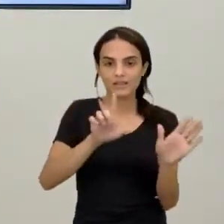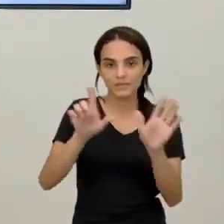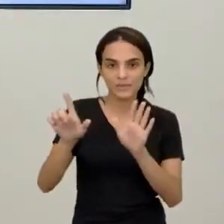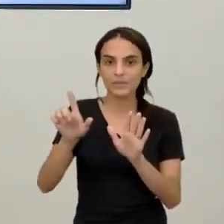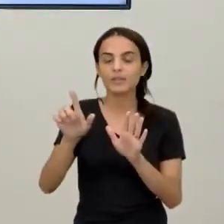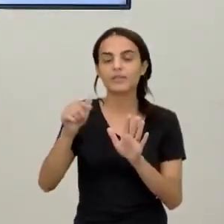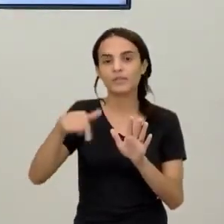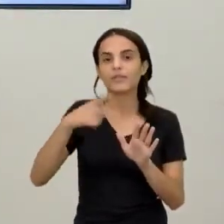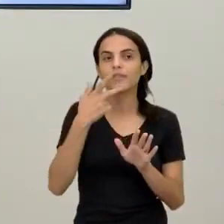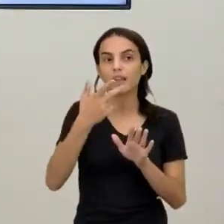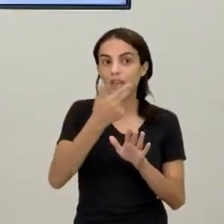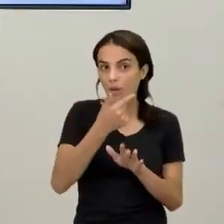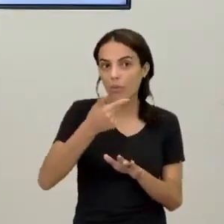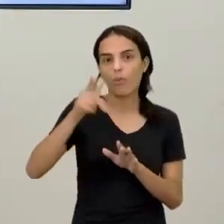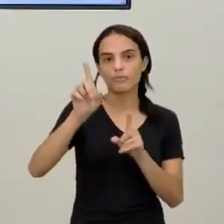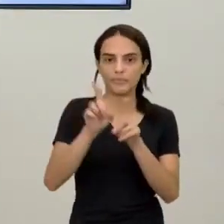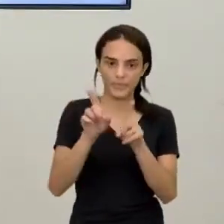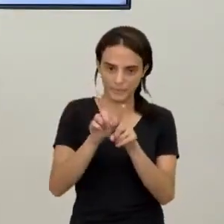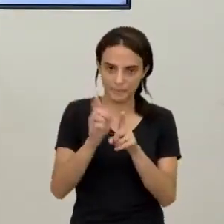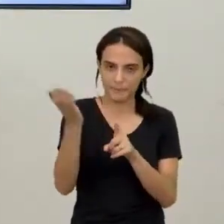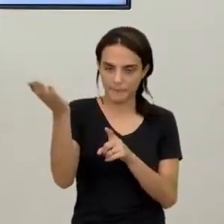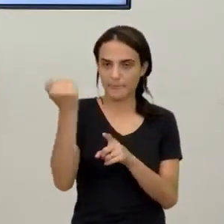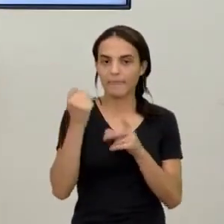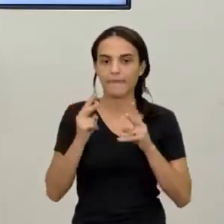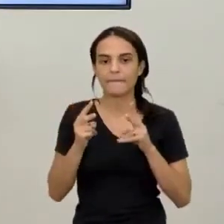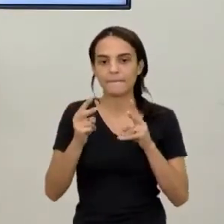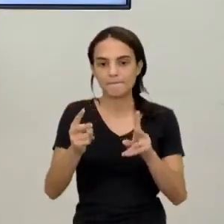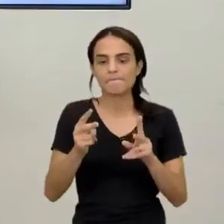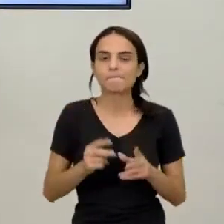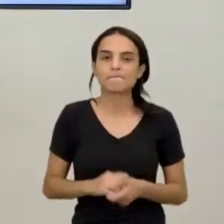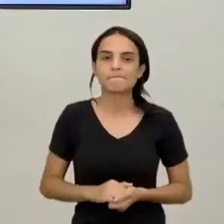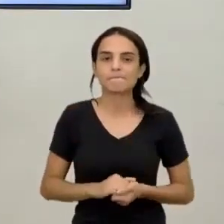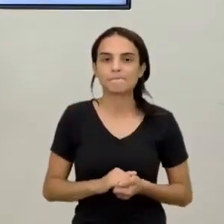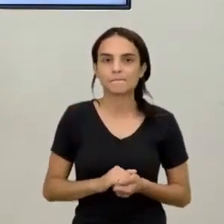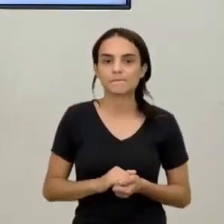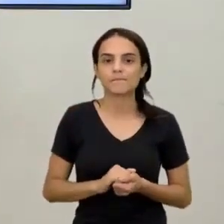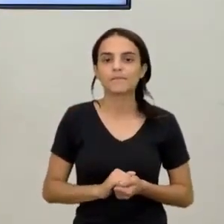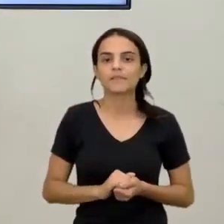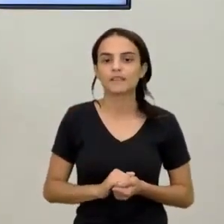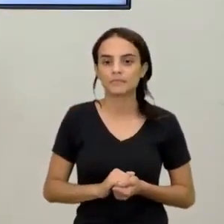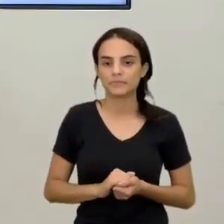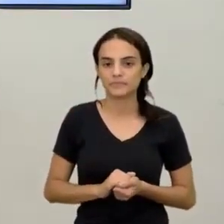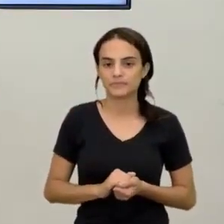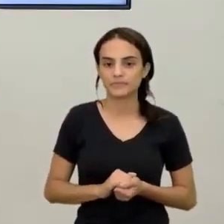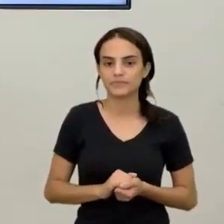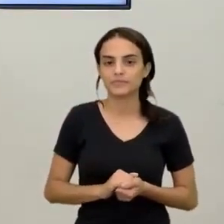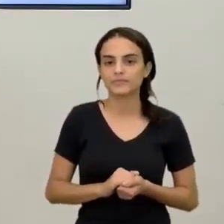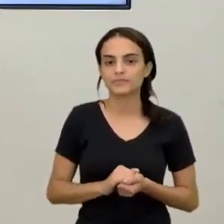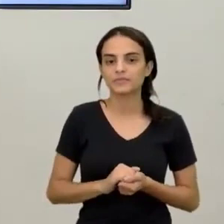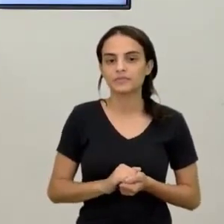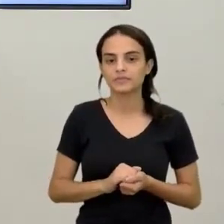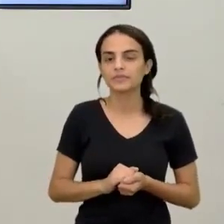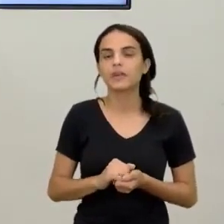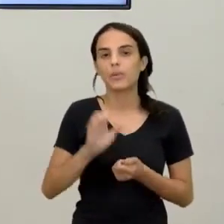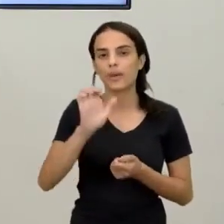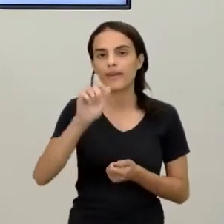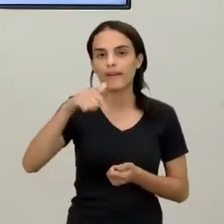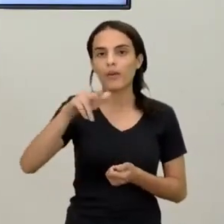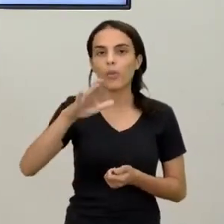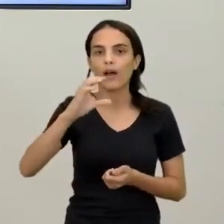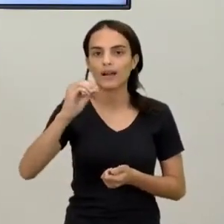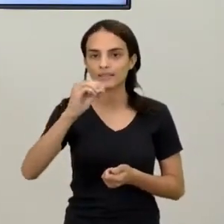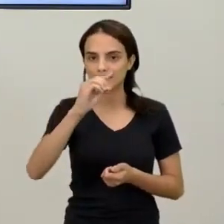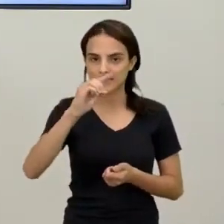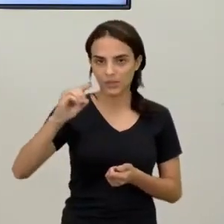da outra também. Então, vamos lá. Nós estamos nas equações, nas expressões algébricas do tipo equação.